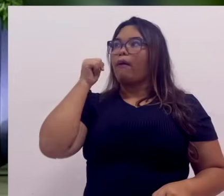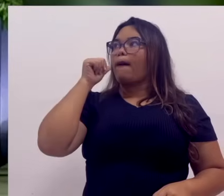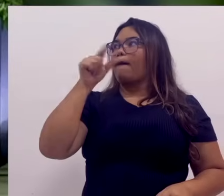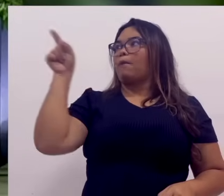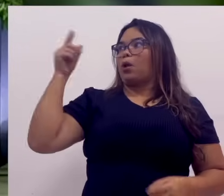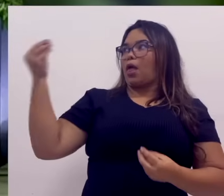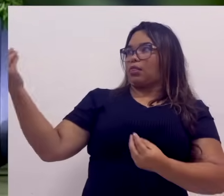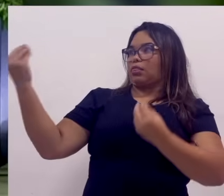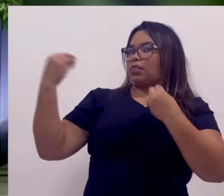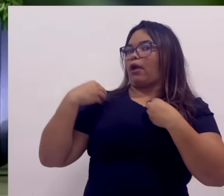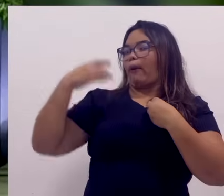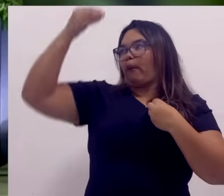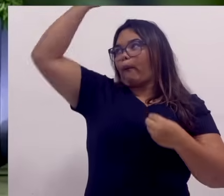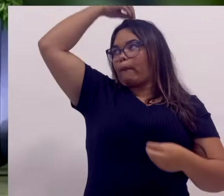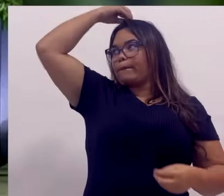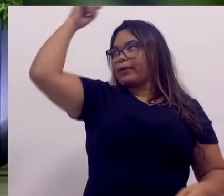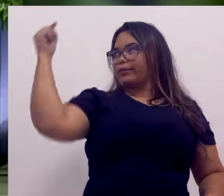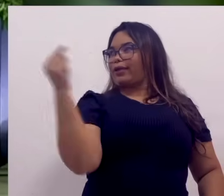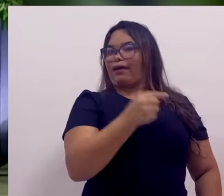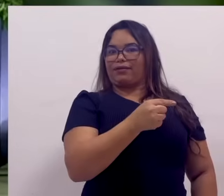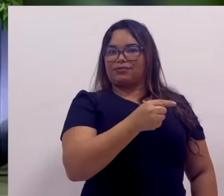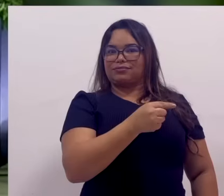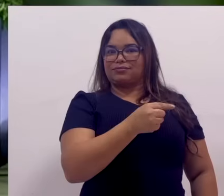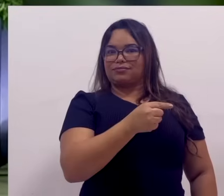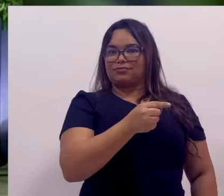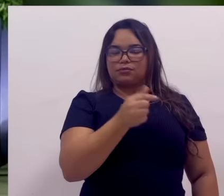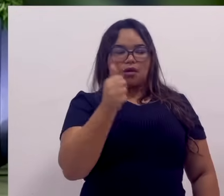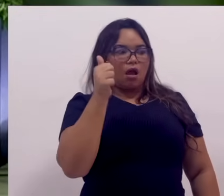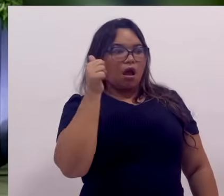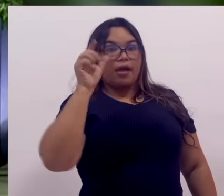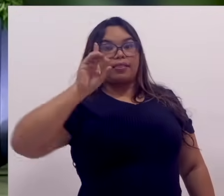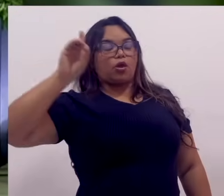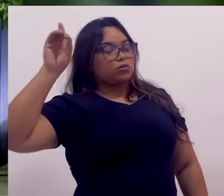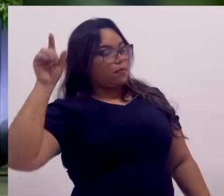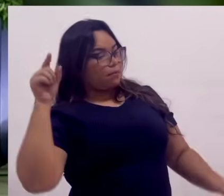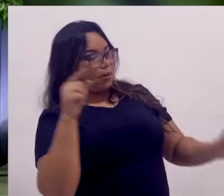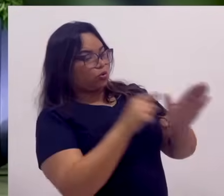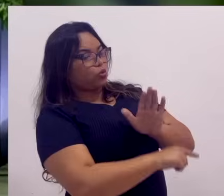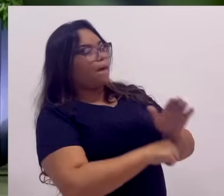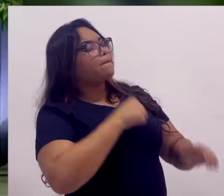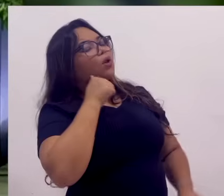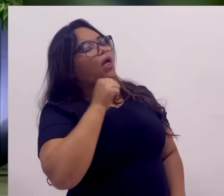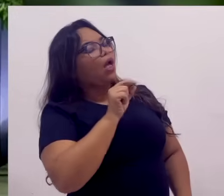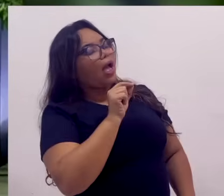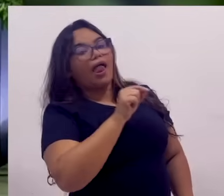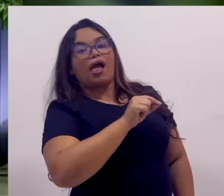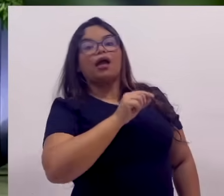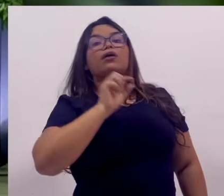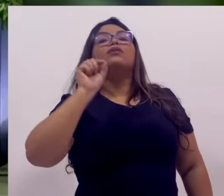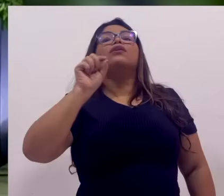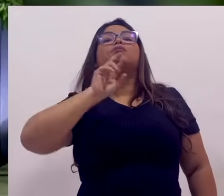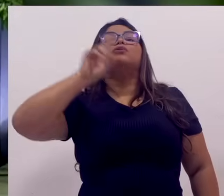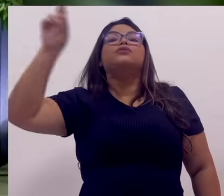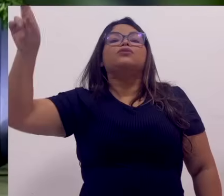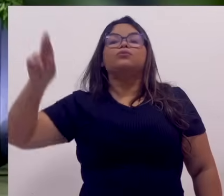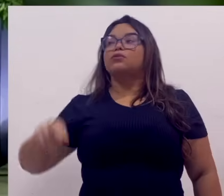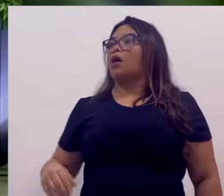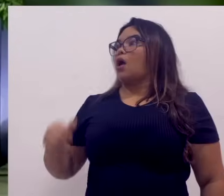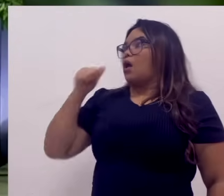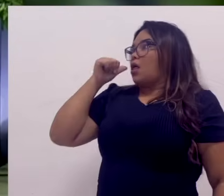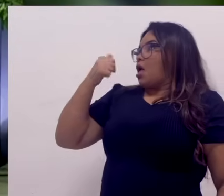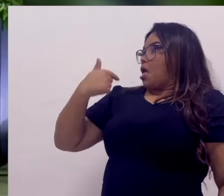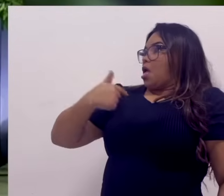foi culpa dela. E quando olhou para a mulher, o que ela disse? Pois foi a serpente que me